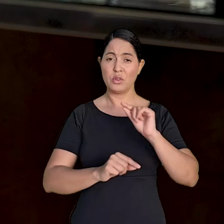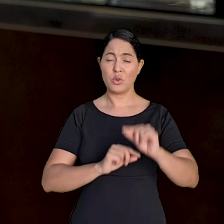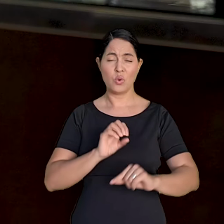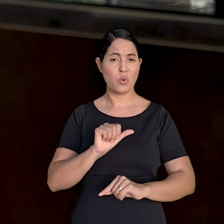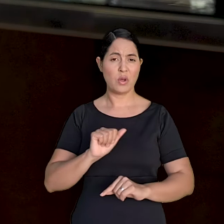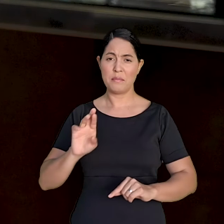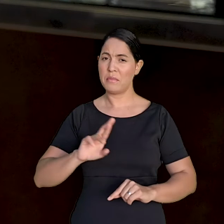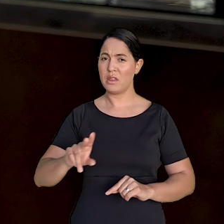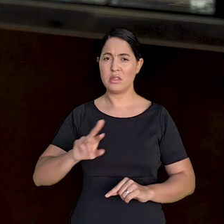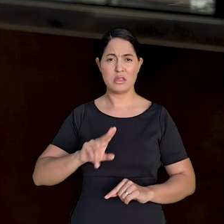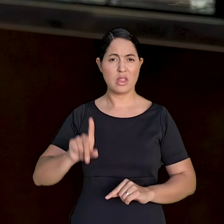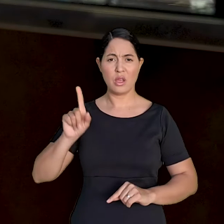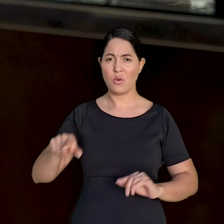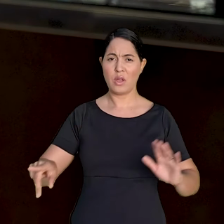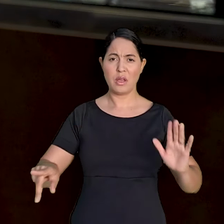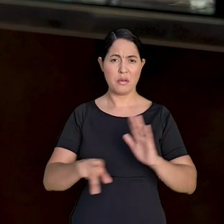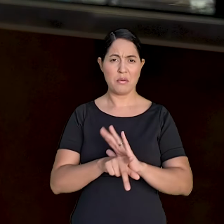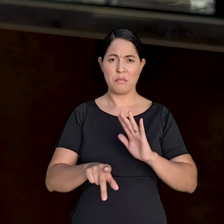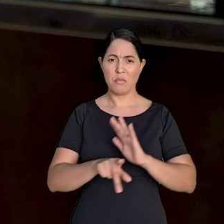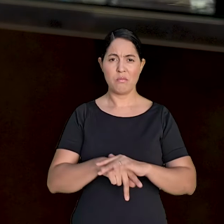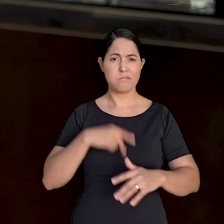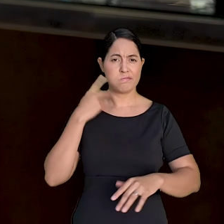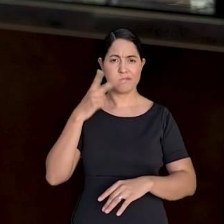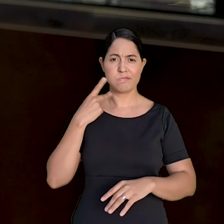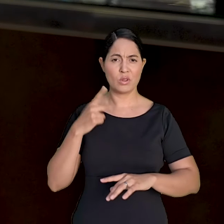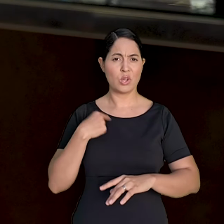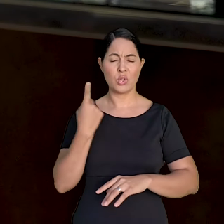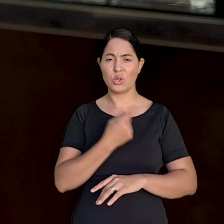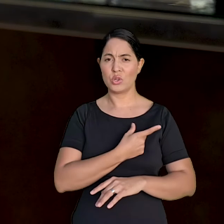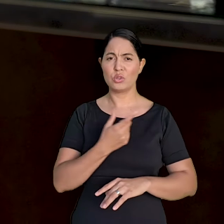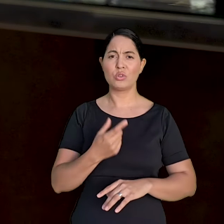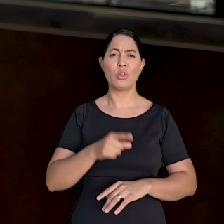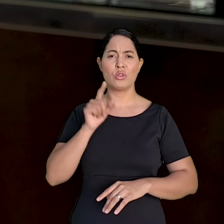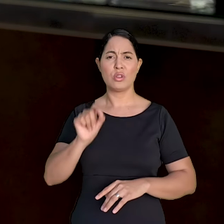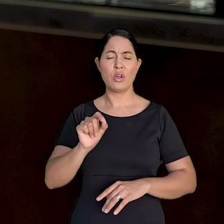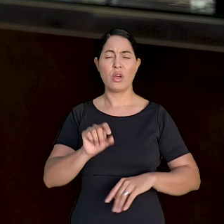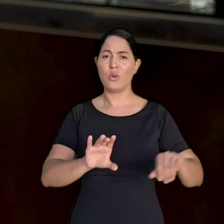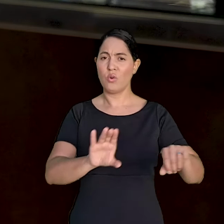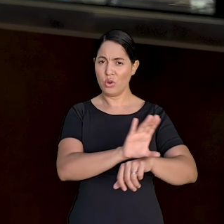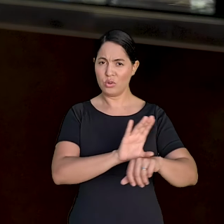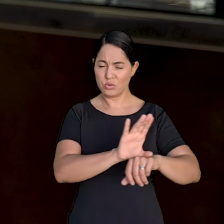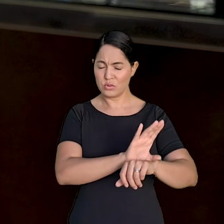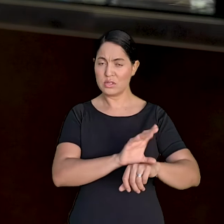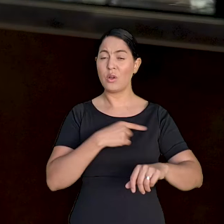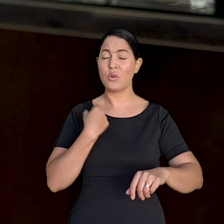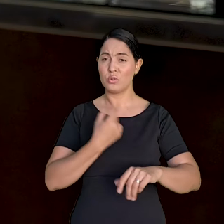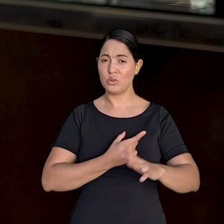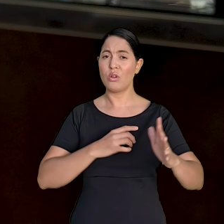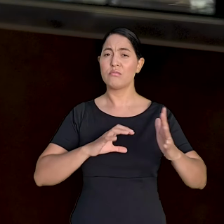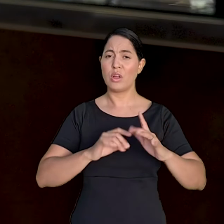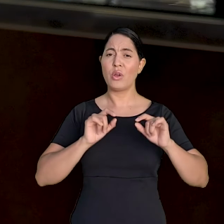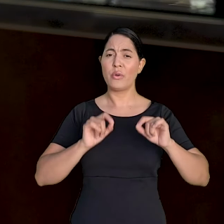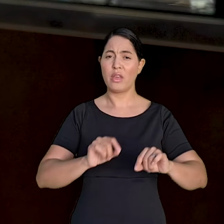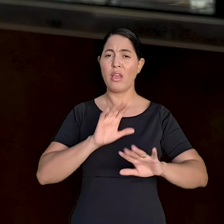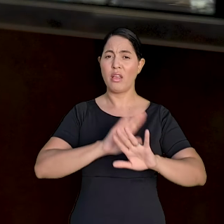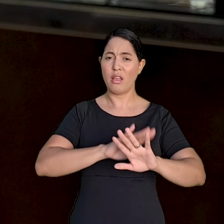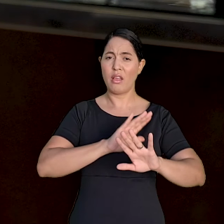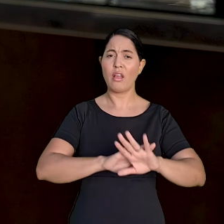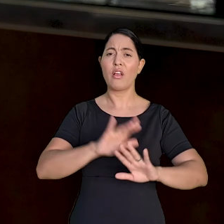partido político, o nosso partido é a Constituição, nossa ideologia é o Estado de Direito e o nosso compromisso é